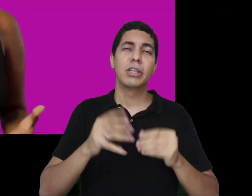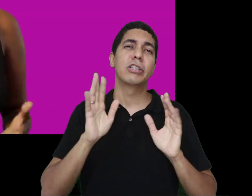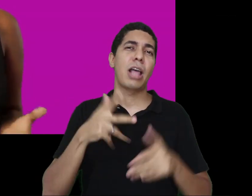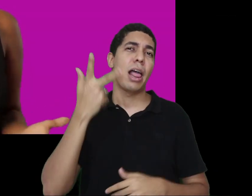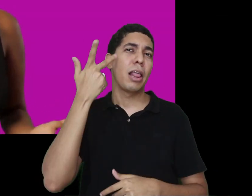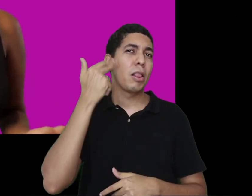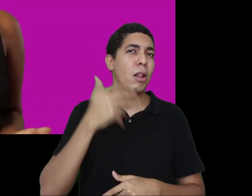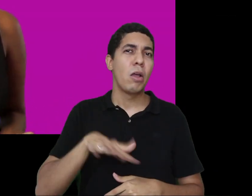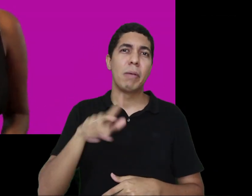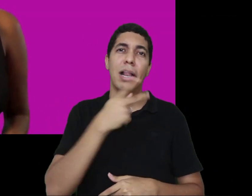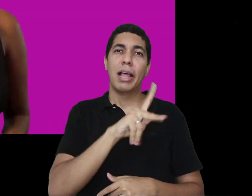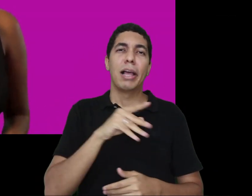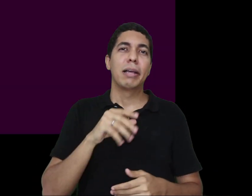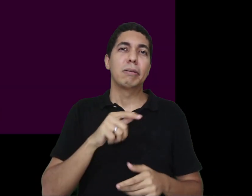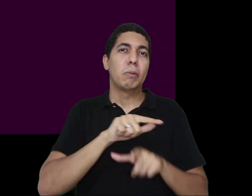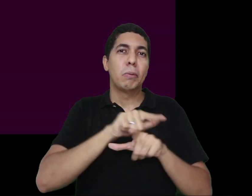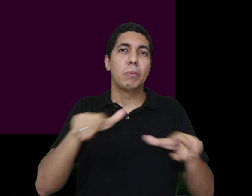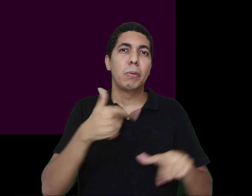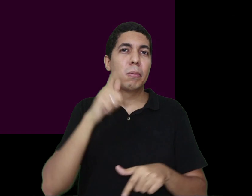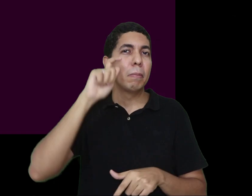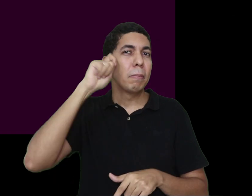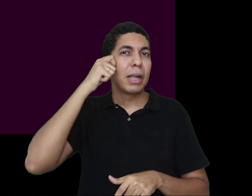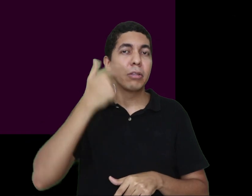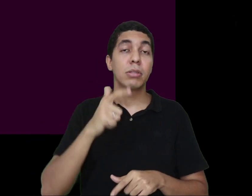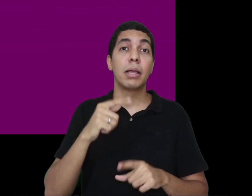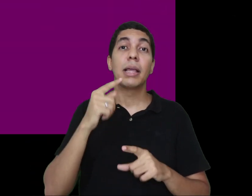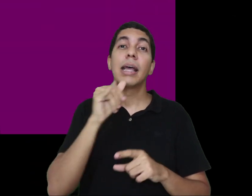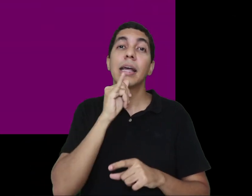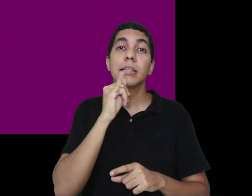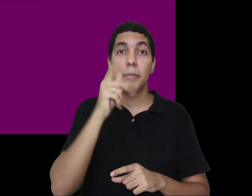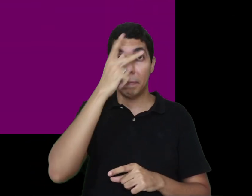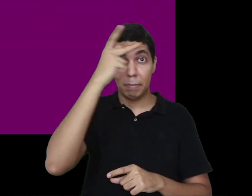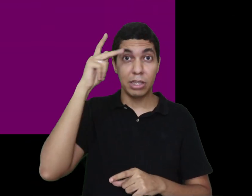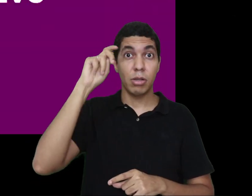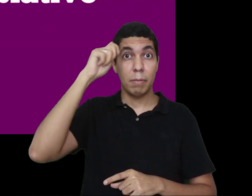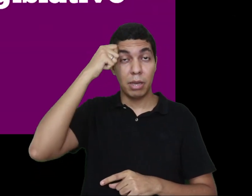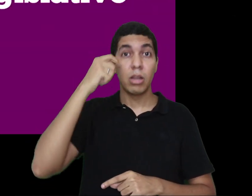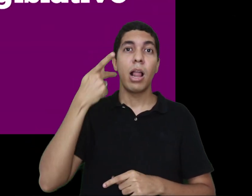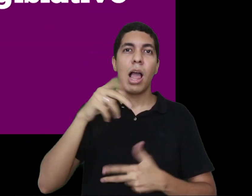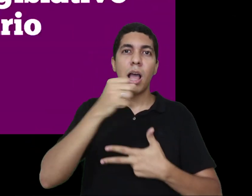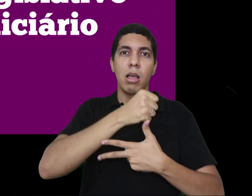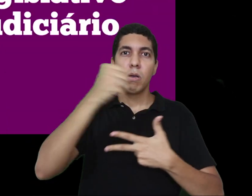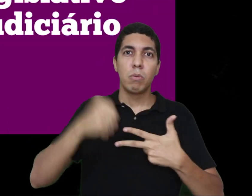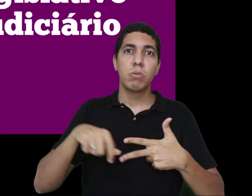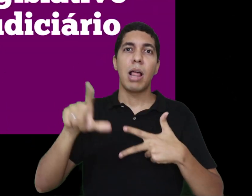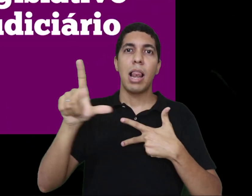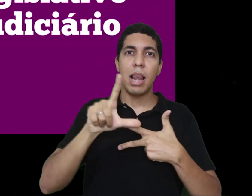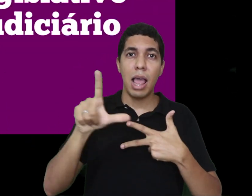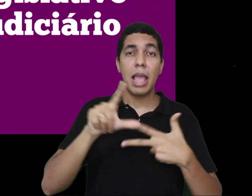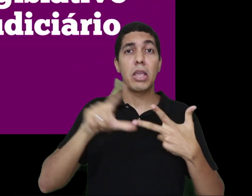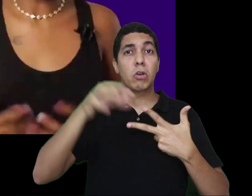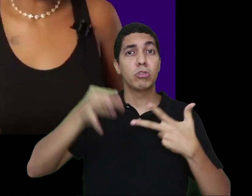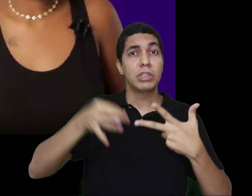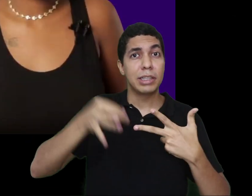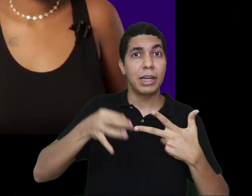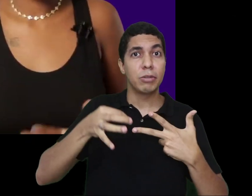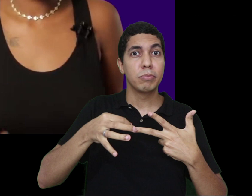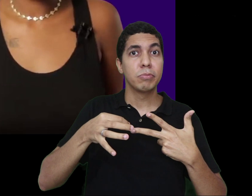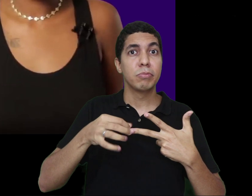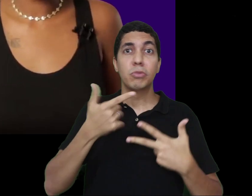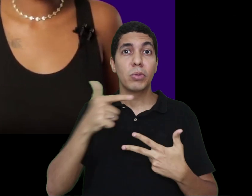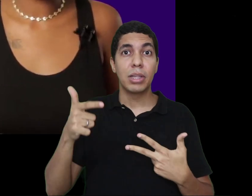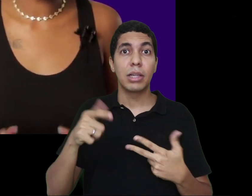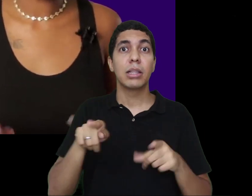já naturalizou a nossa ausência. Quantas pessoas questionam a falta de negros no legislativo ou no judiciário? Ou porque